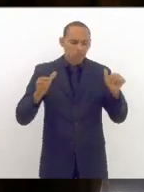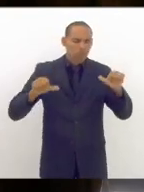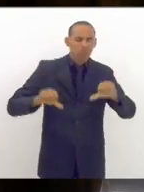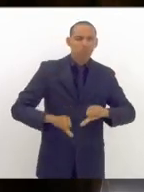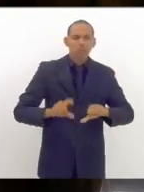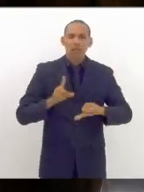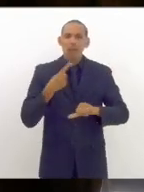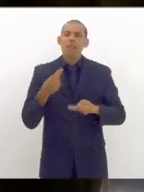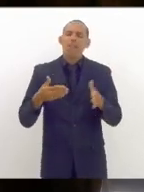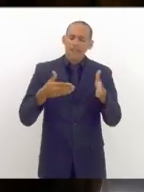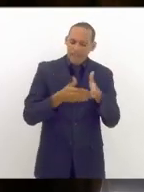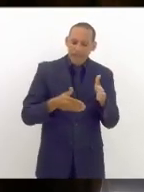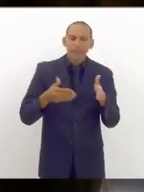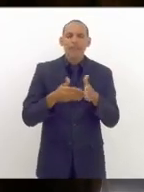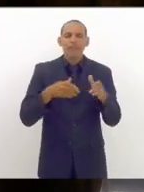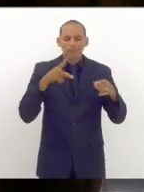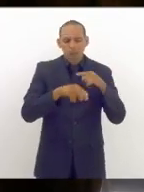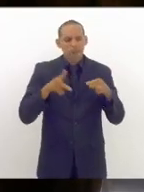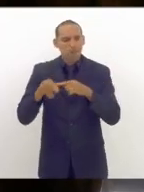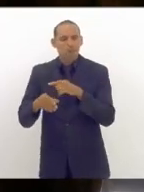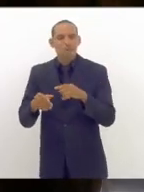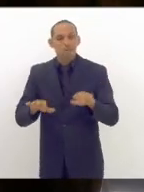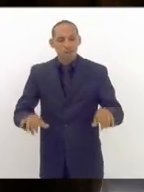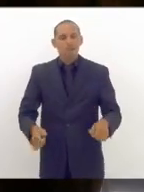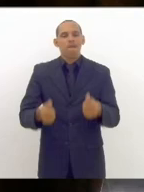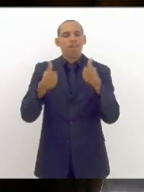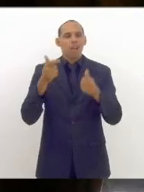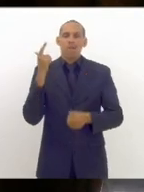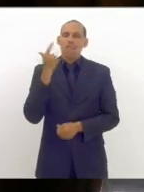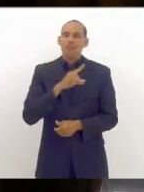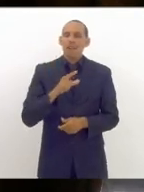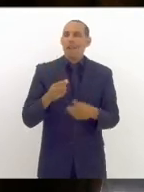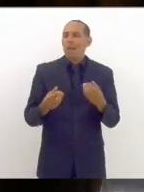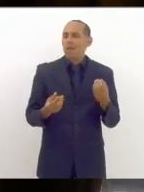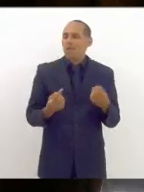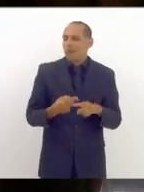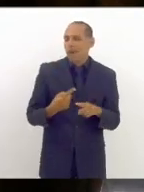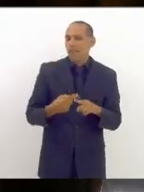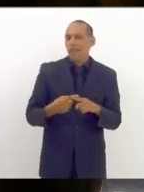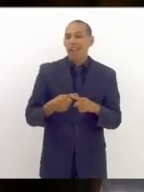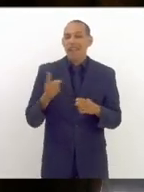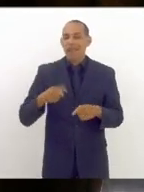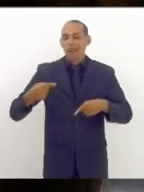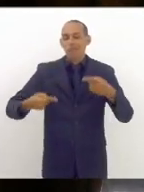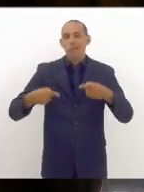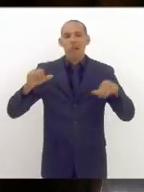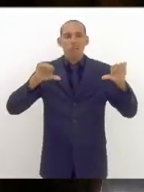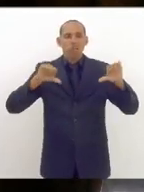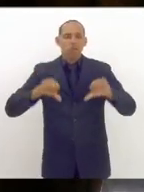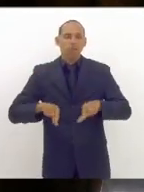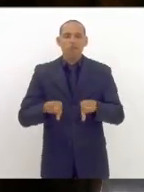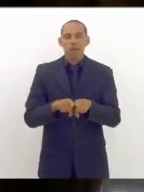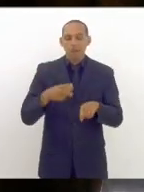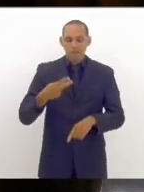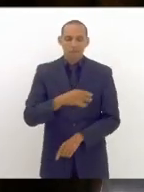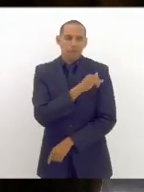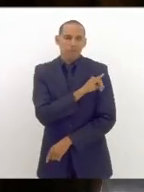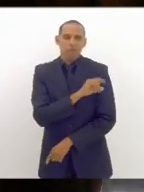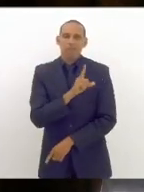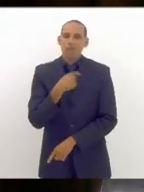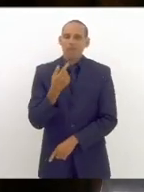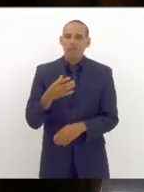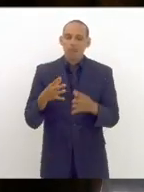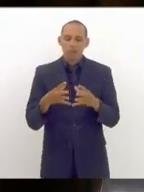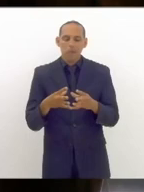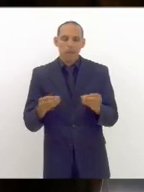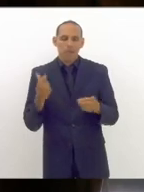de vários aspectos, mas decorrente também de uma crise política que parece que se esvai no Estado do Rio de Janeiro. E agora a gente consegue abrir